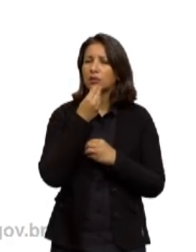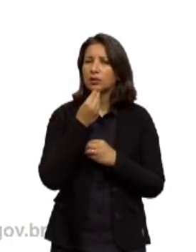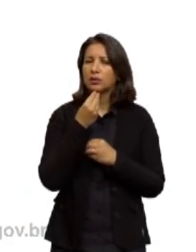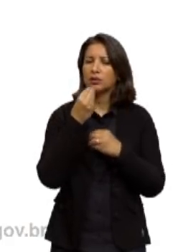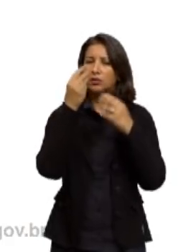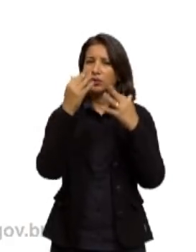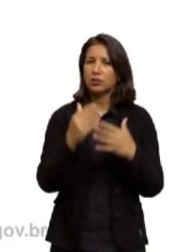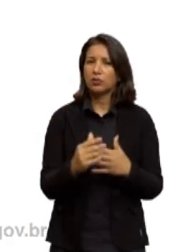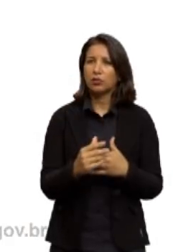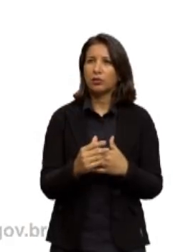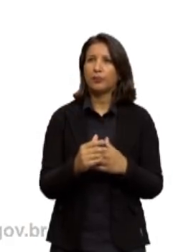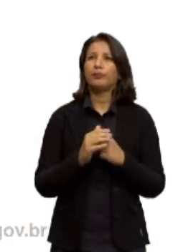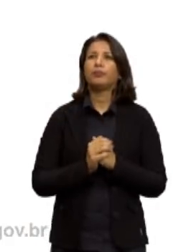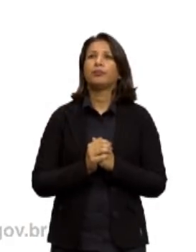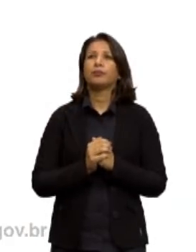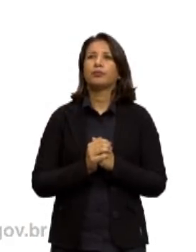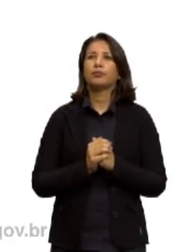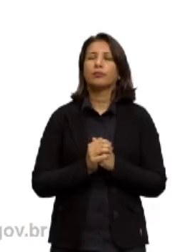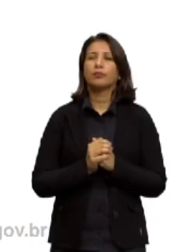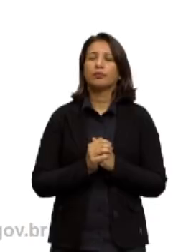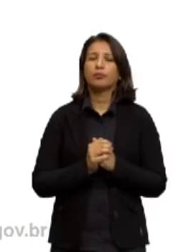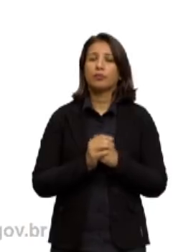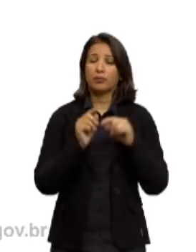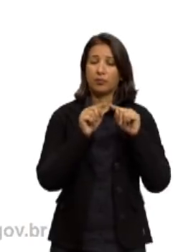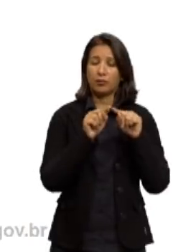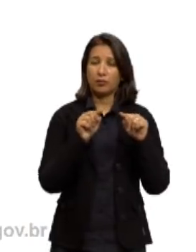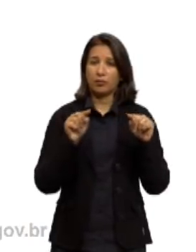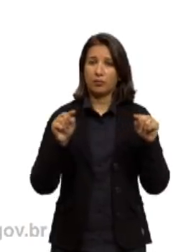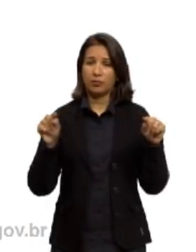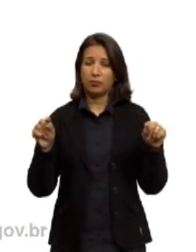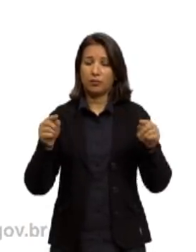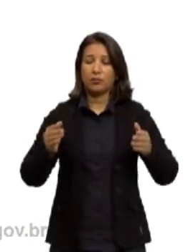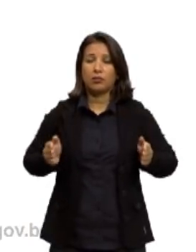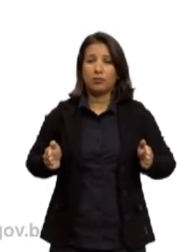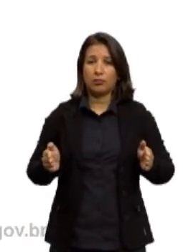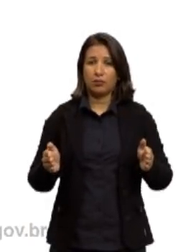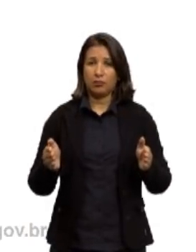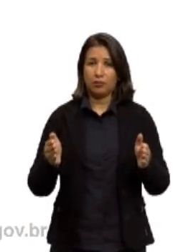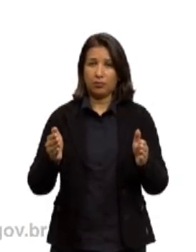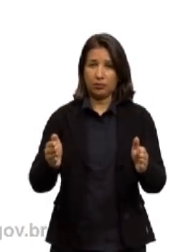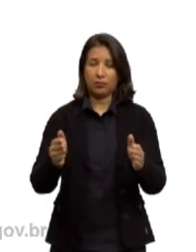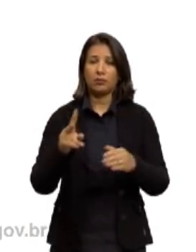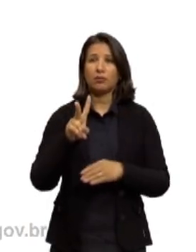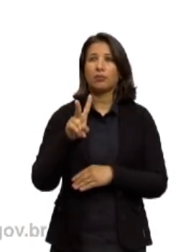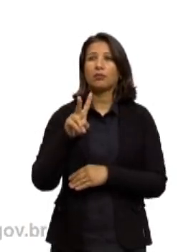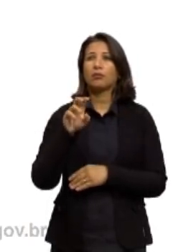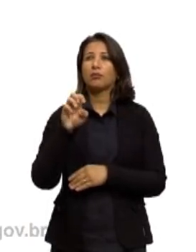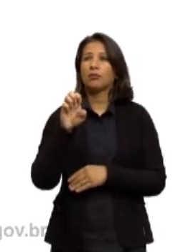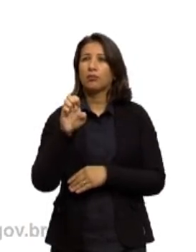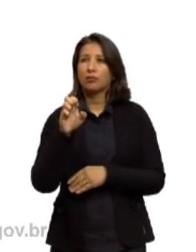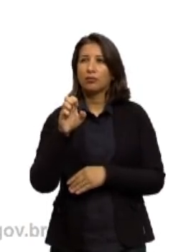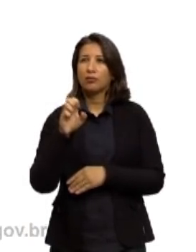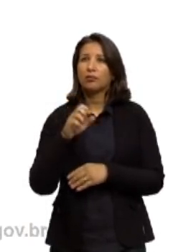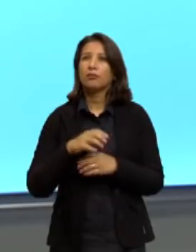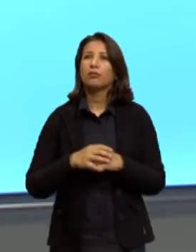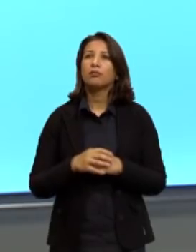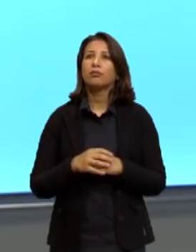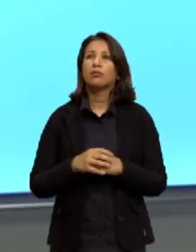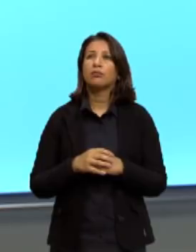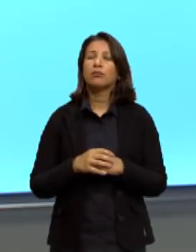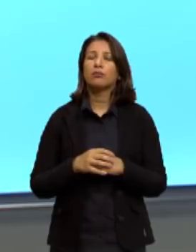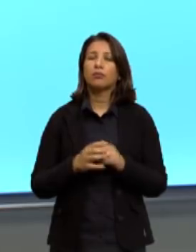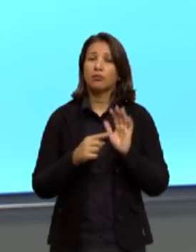disse fecha de retas paralelas onde estão elas aqui no nosso desenho a nós temos as